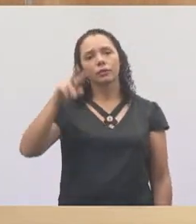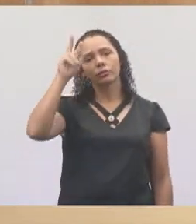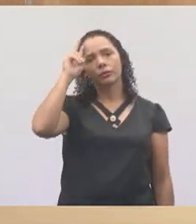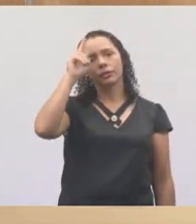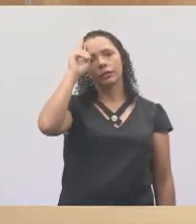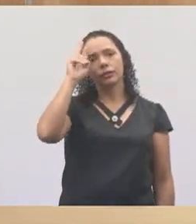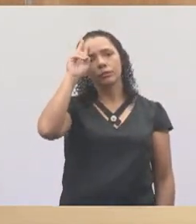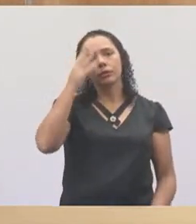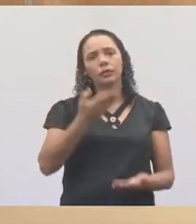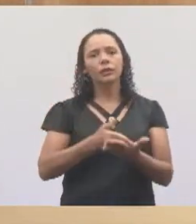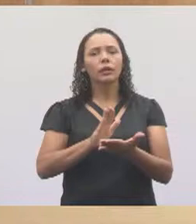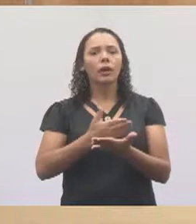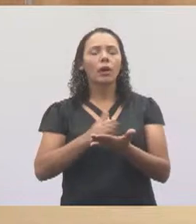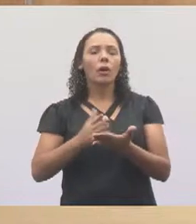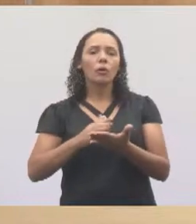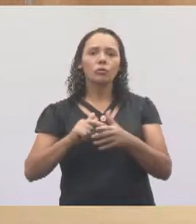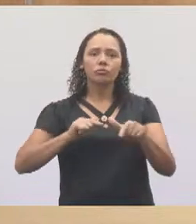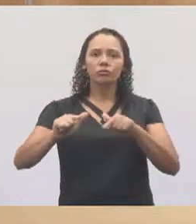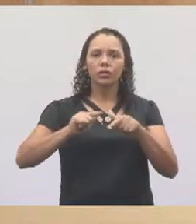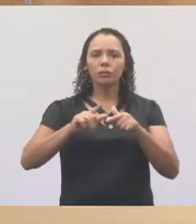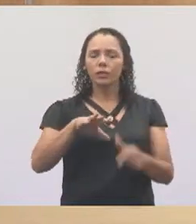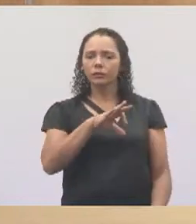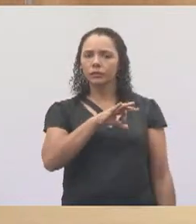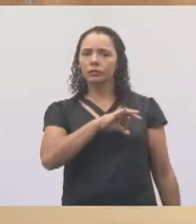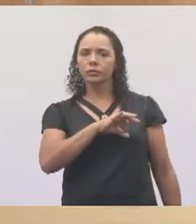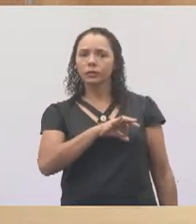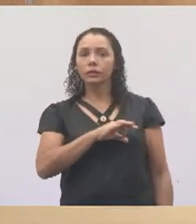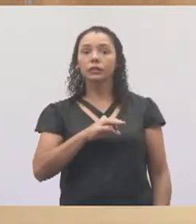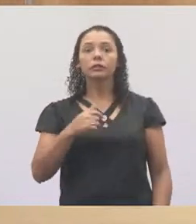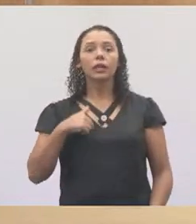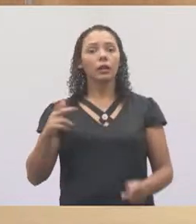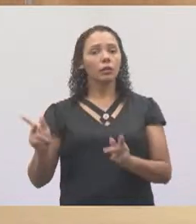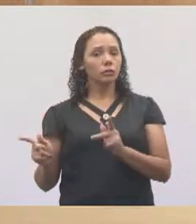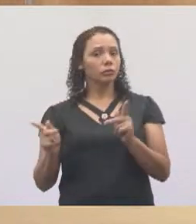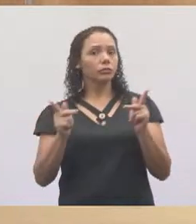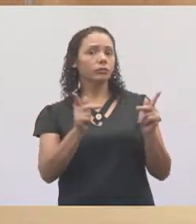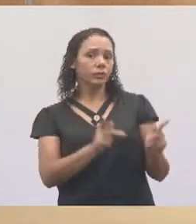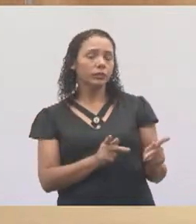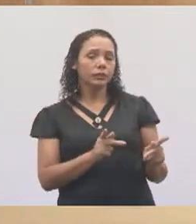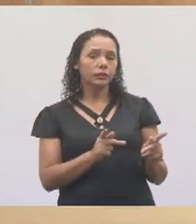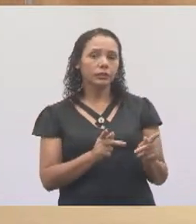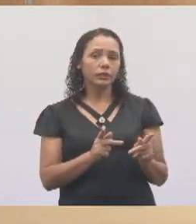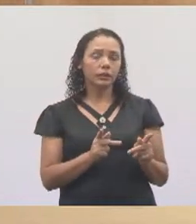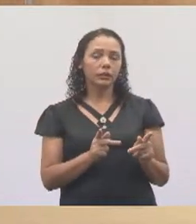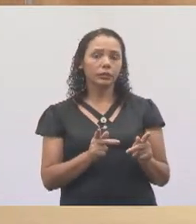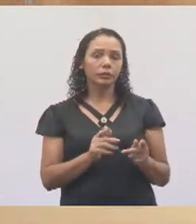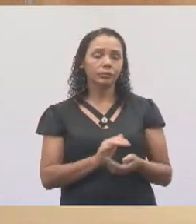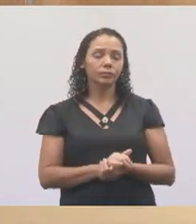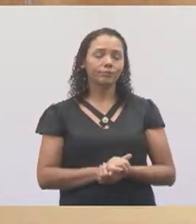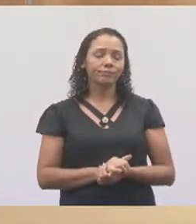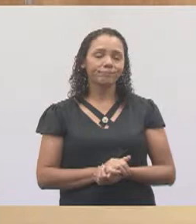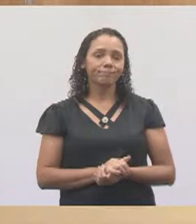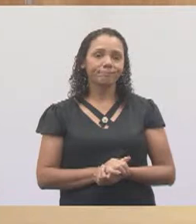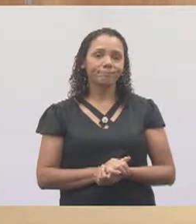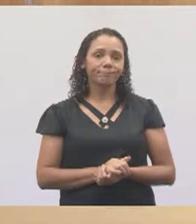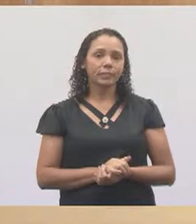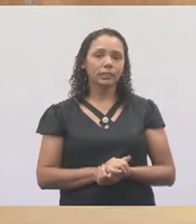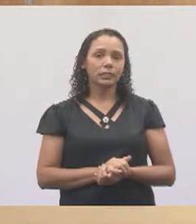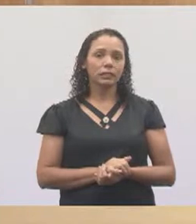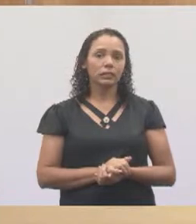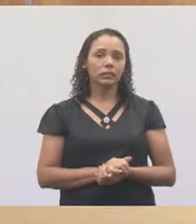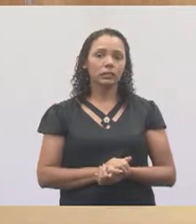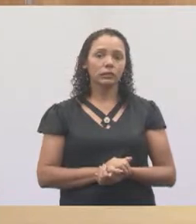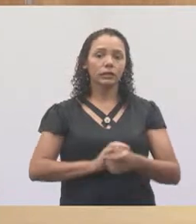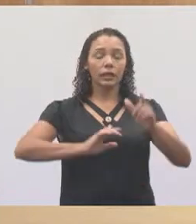já tive a oportunidade de visitá-lo, não é? E a televisão estava